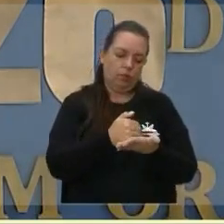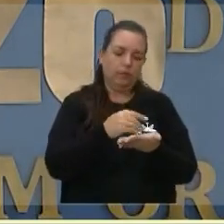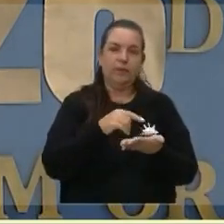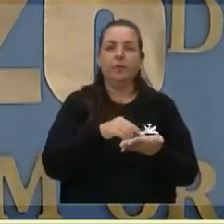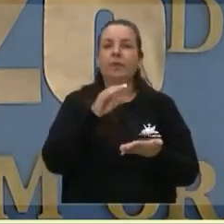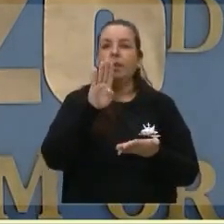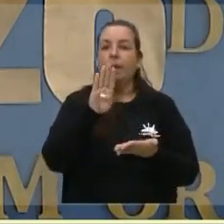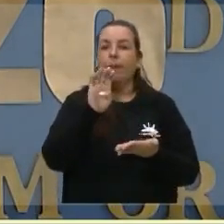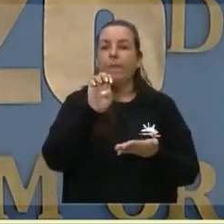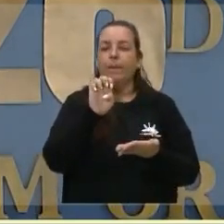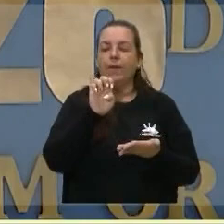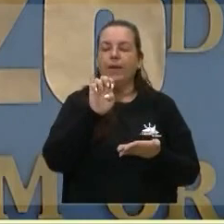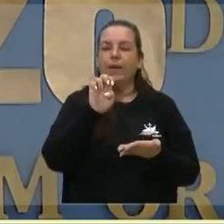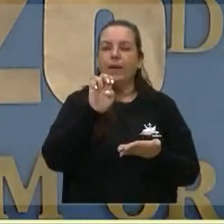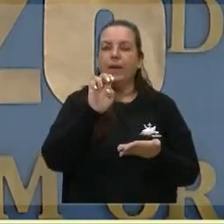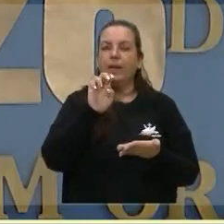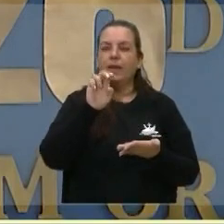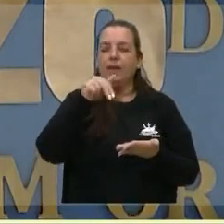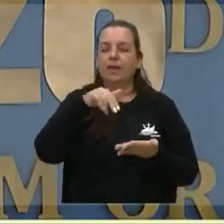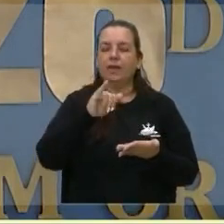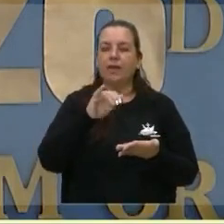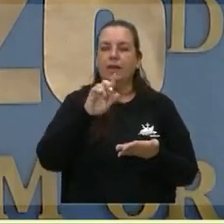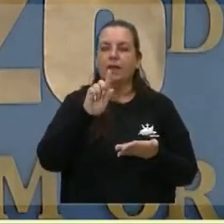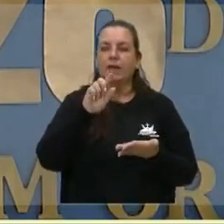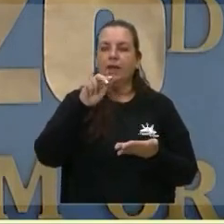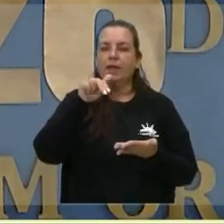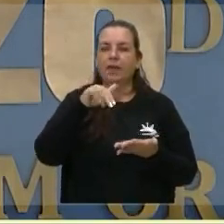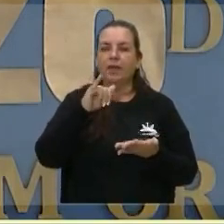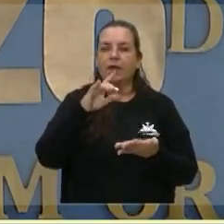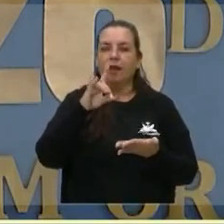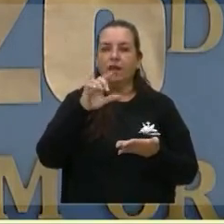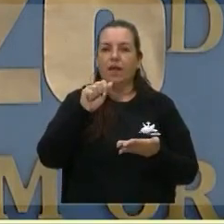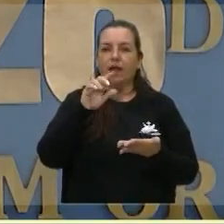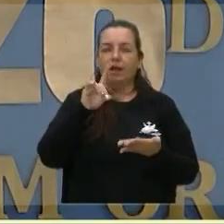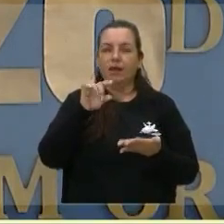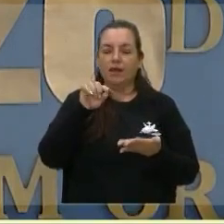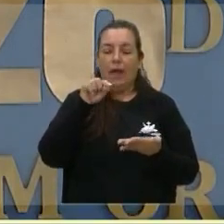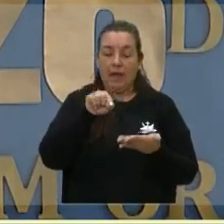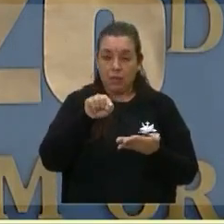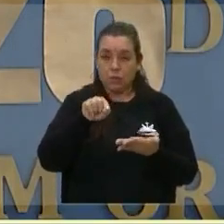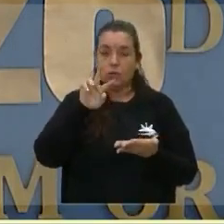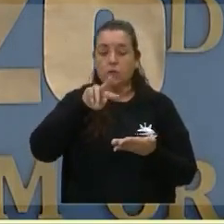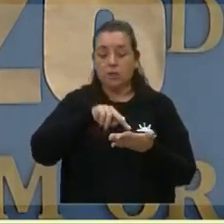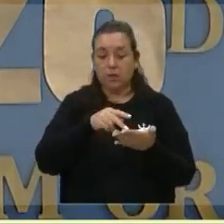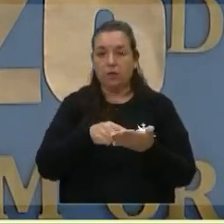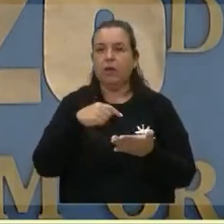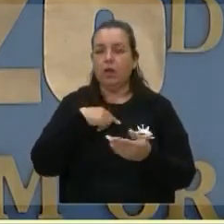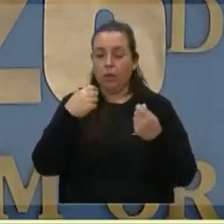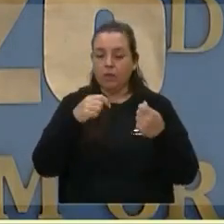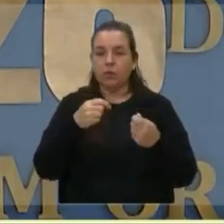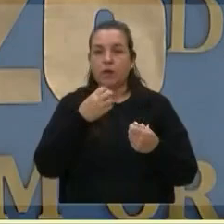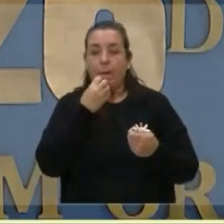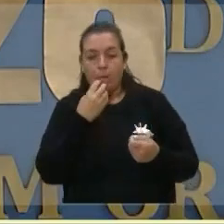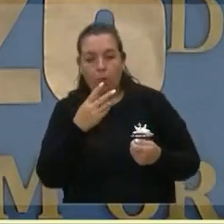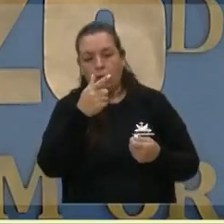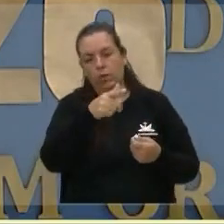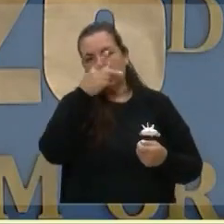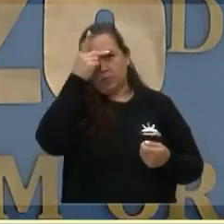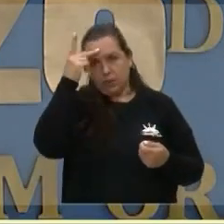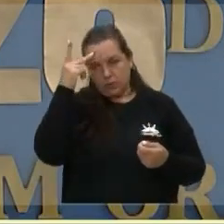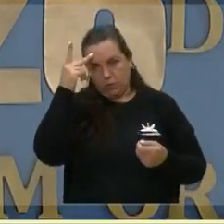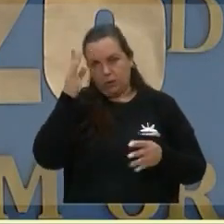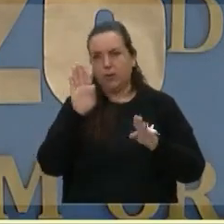Benignidade é disposição de ser bondoso com o próximo. Diz respeito